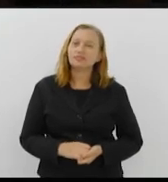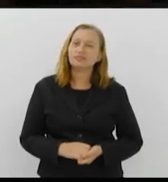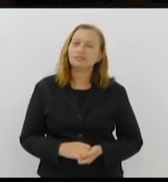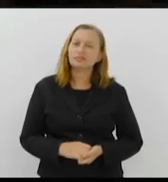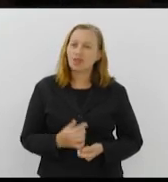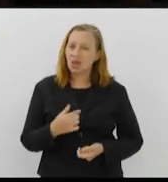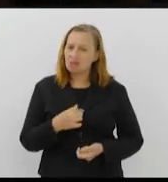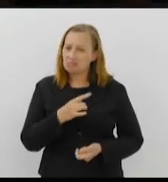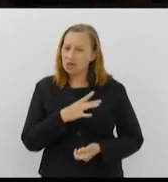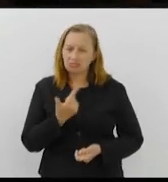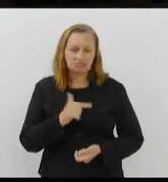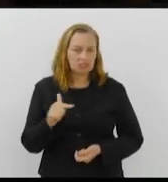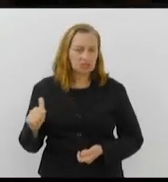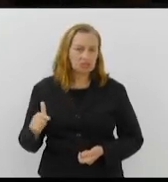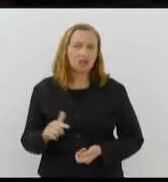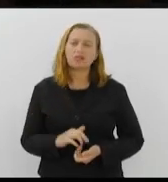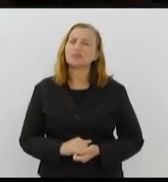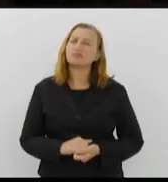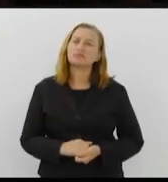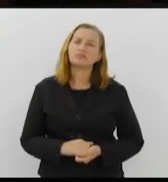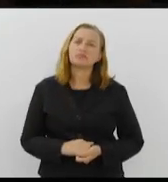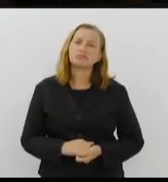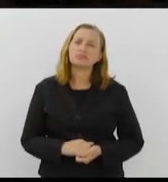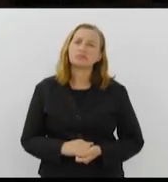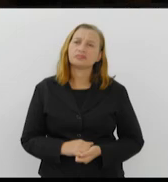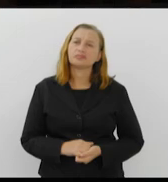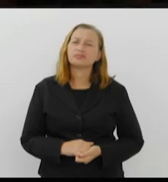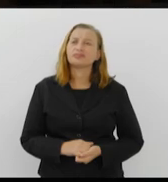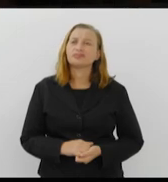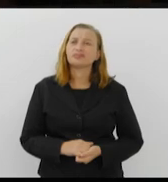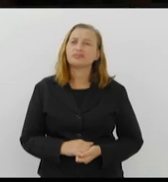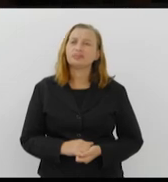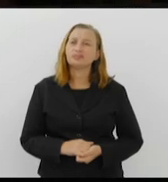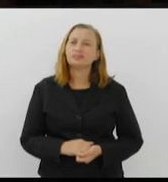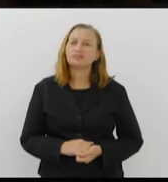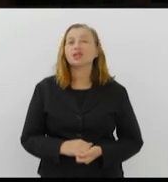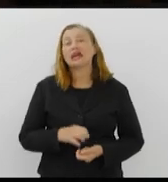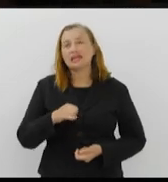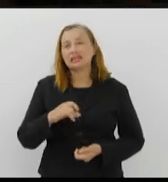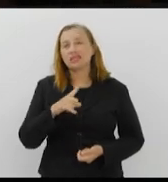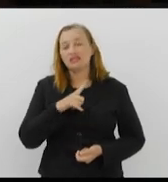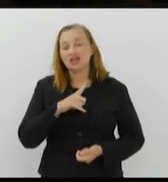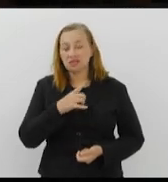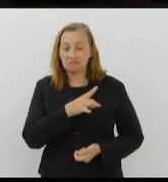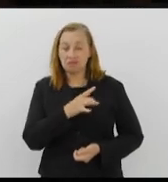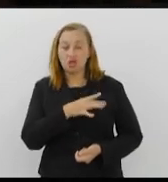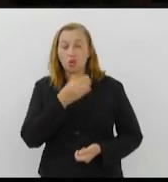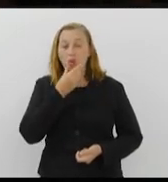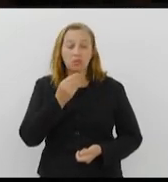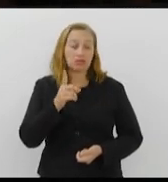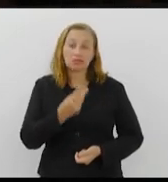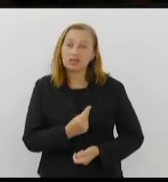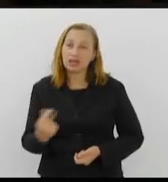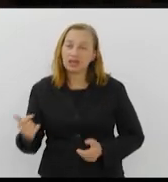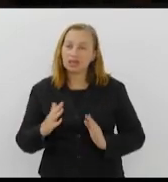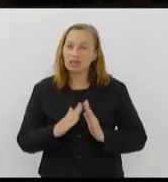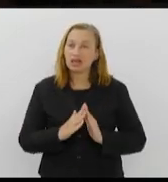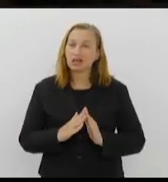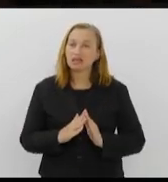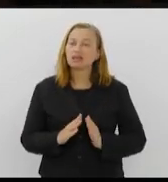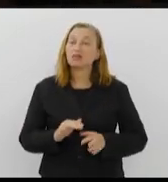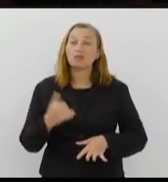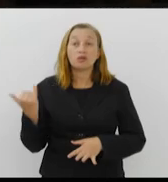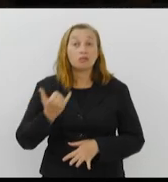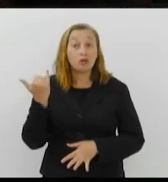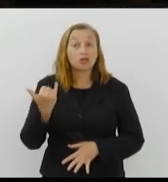não. Se eu tivesse medo de homem, eu não saía de casa. Se eu tivesse medo de homem, eu não saía de casa. E vão ter que me engolir.